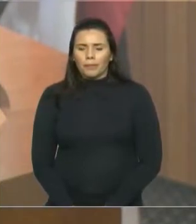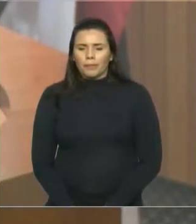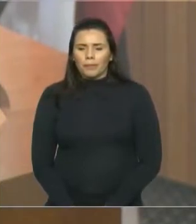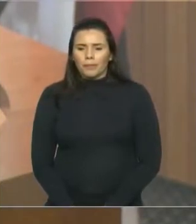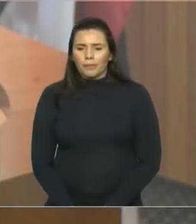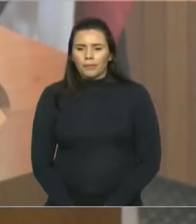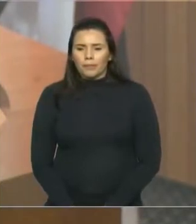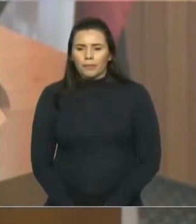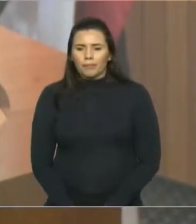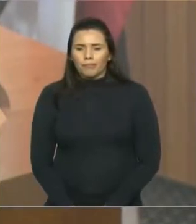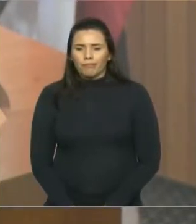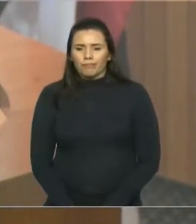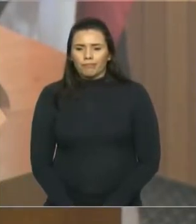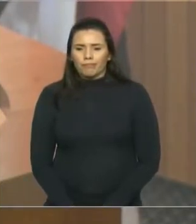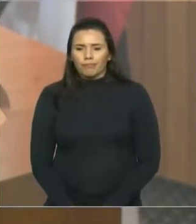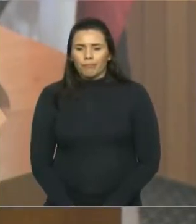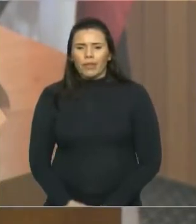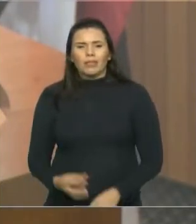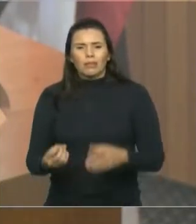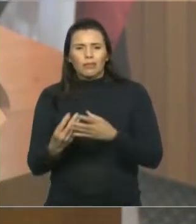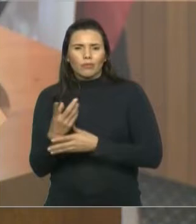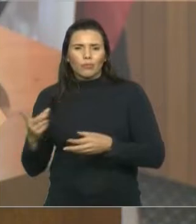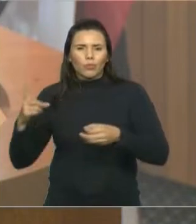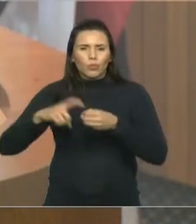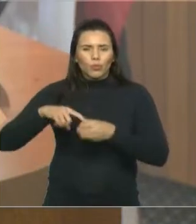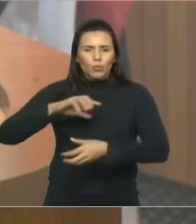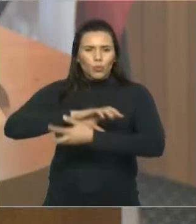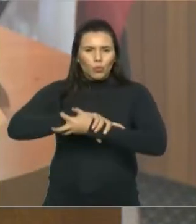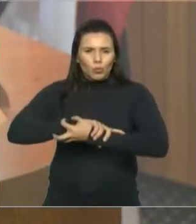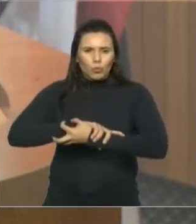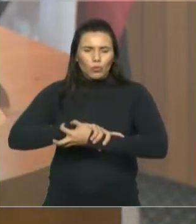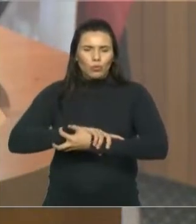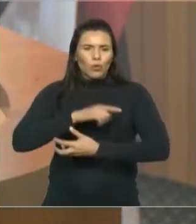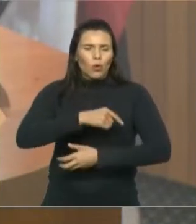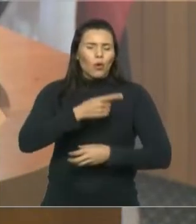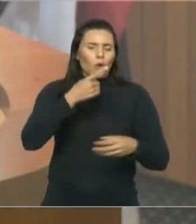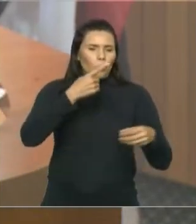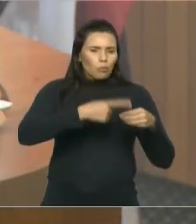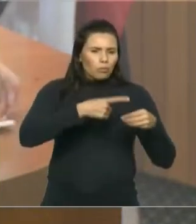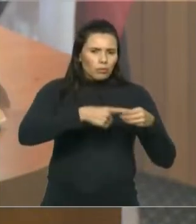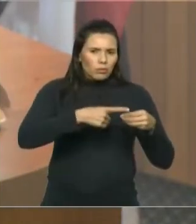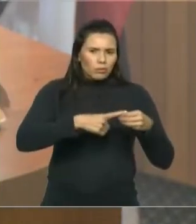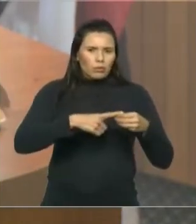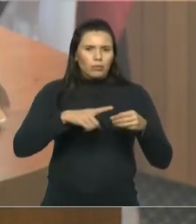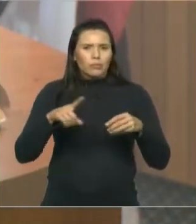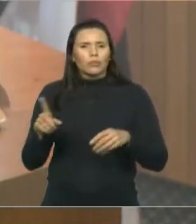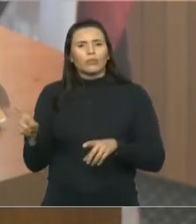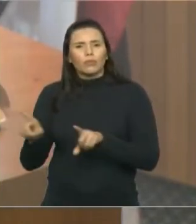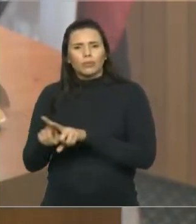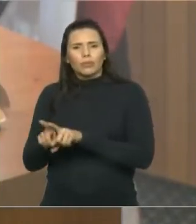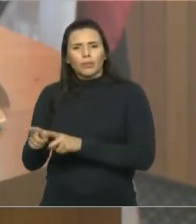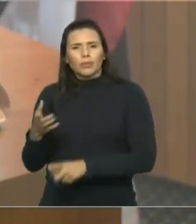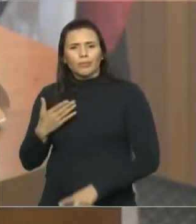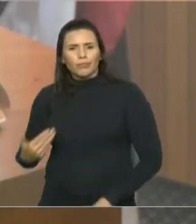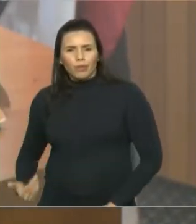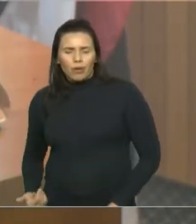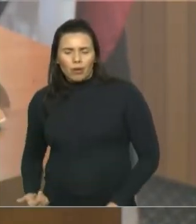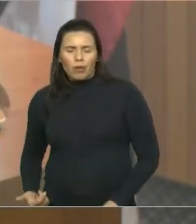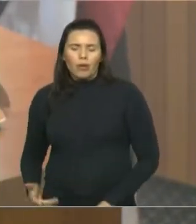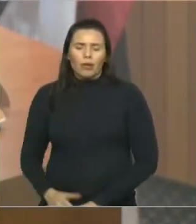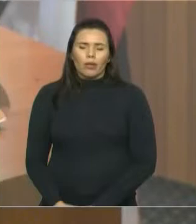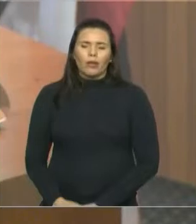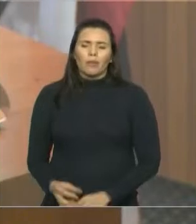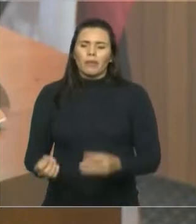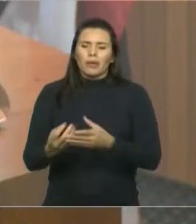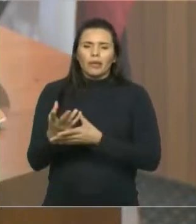Essa criação dos consórcios intermunicipais, ele teve o seguinte norte. Se vocês me perguntassem,